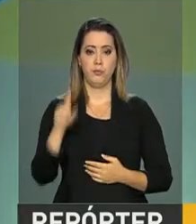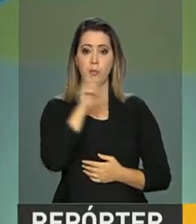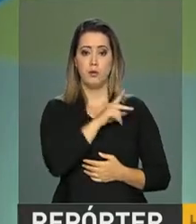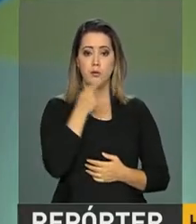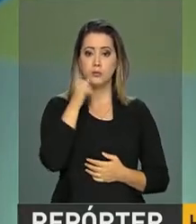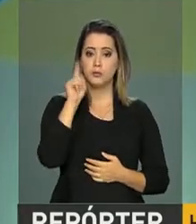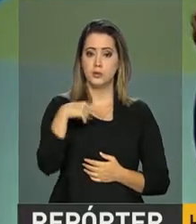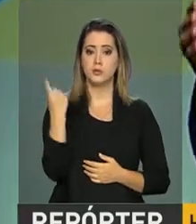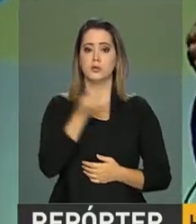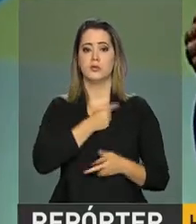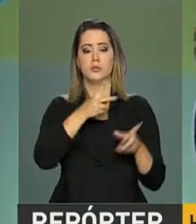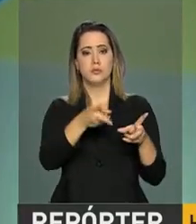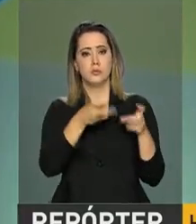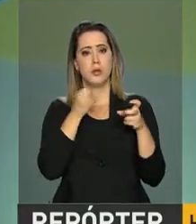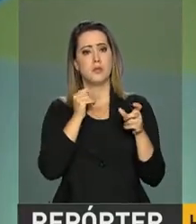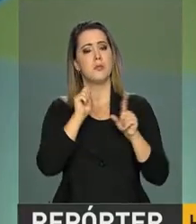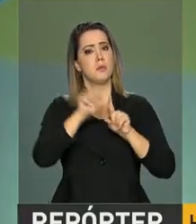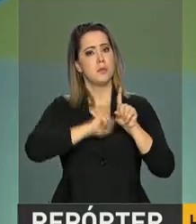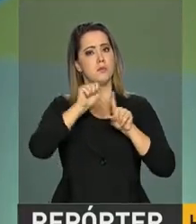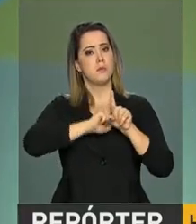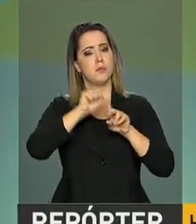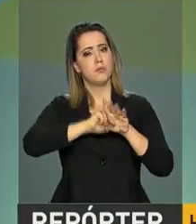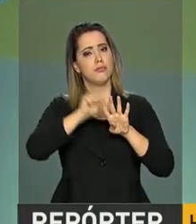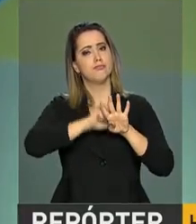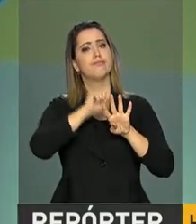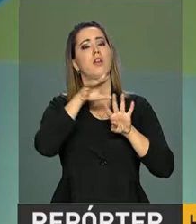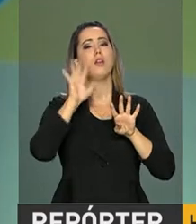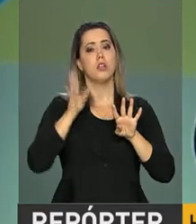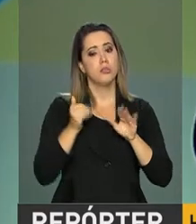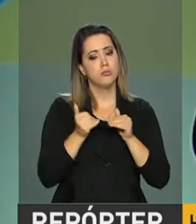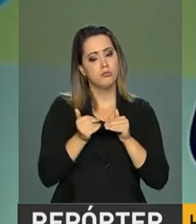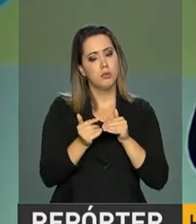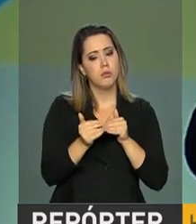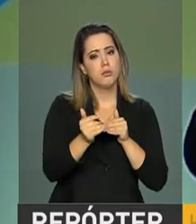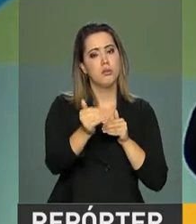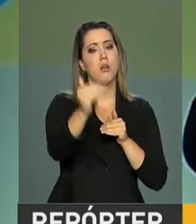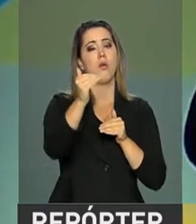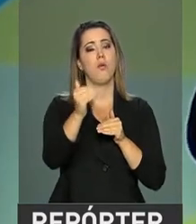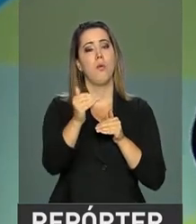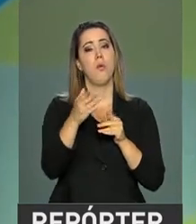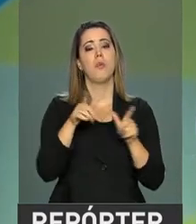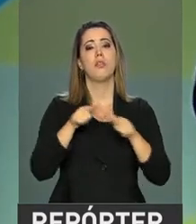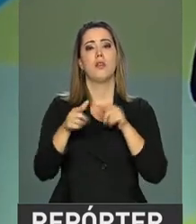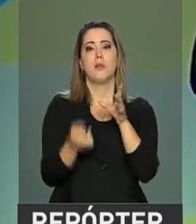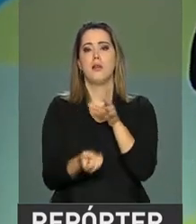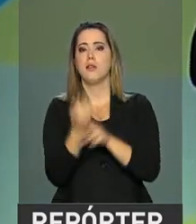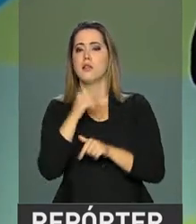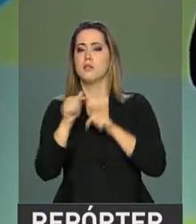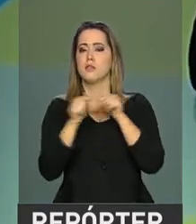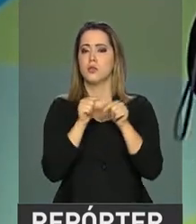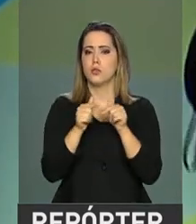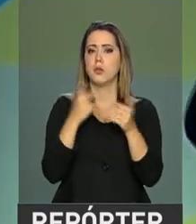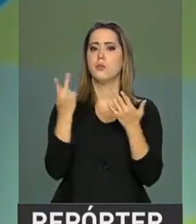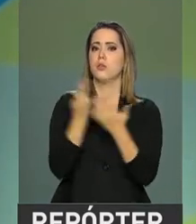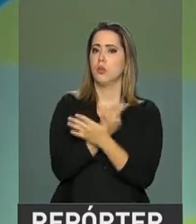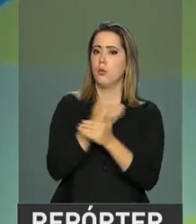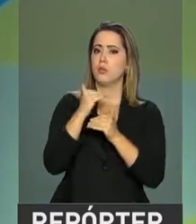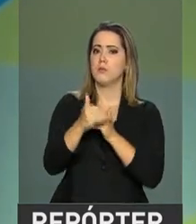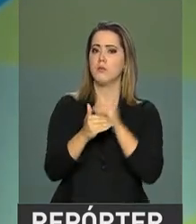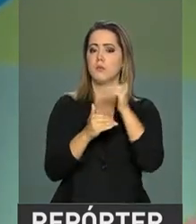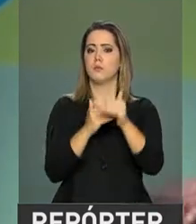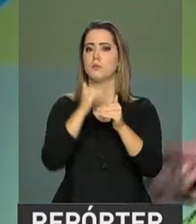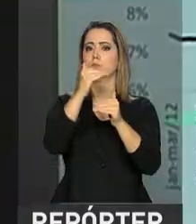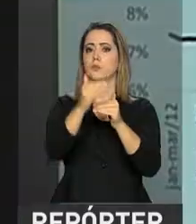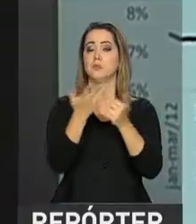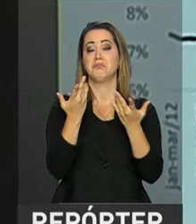criação líquida de emprego o meia brasileiro a então isso é algo que já está em processo de ajuste a